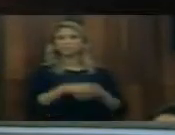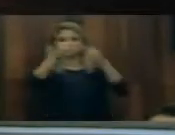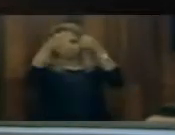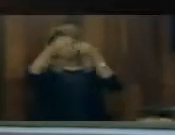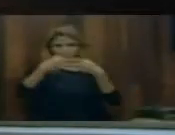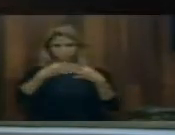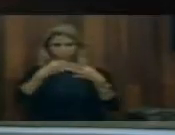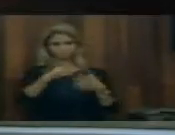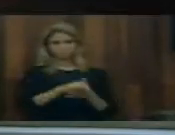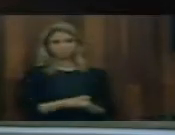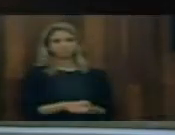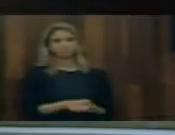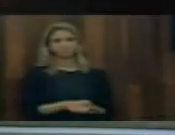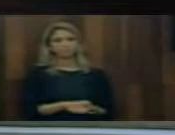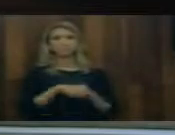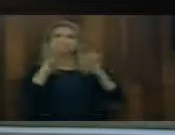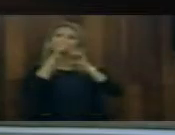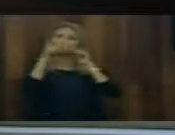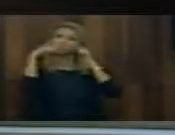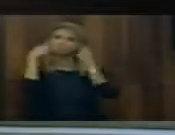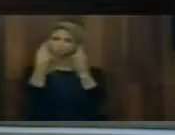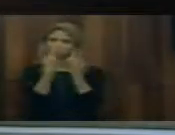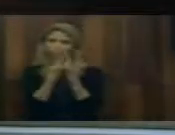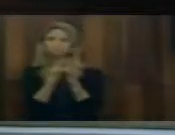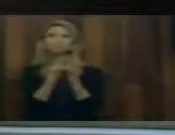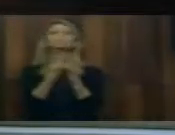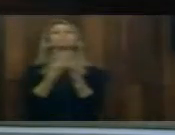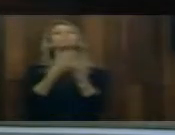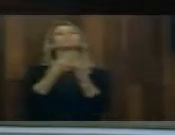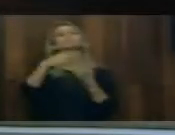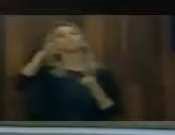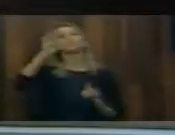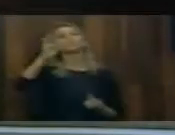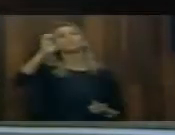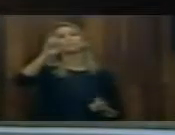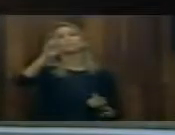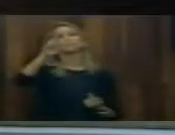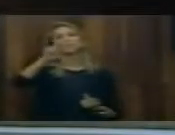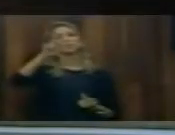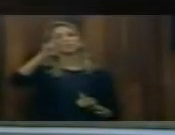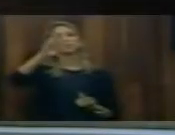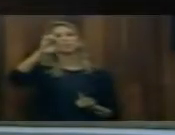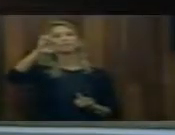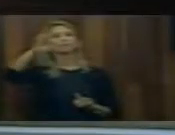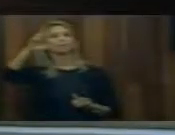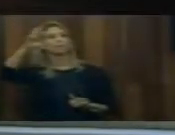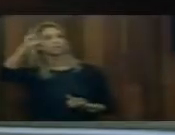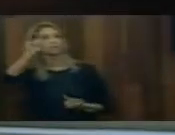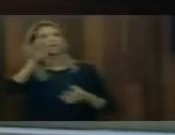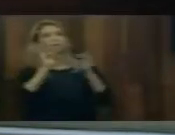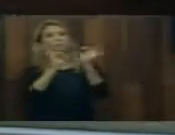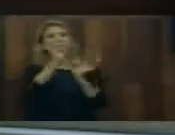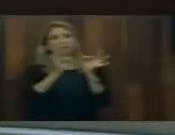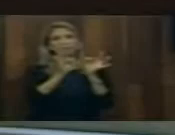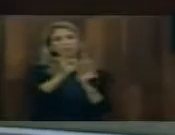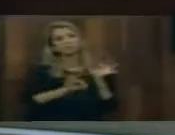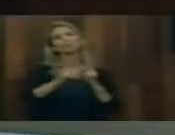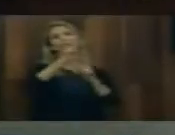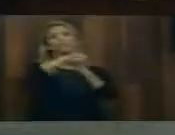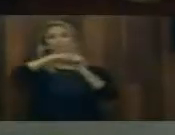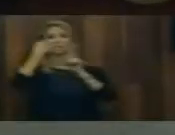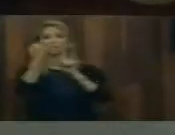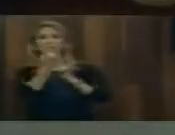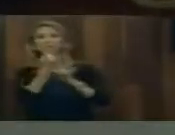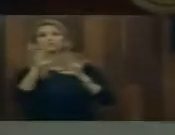Justificativa. A Organização Comunidade de Terreiros de Cabo Frio é uma organização da sociedade civil ligada à